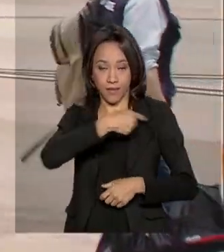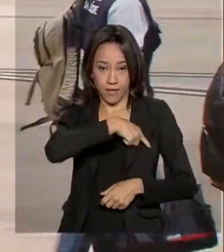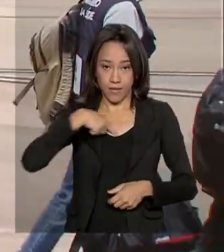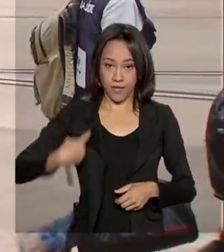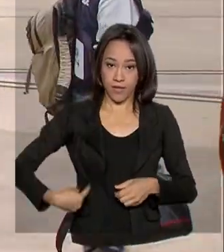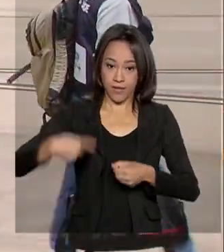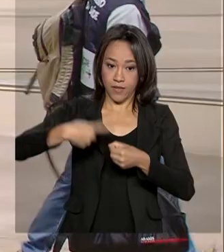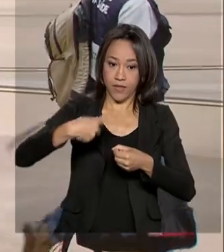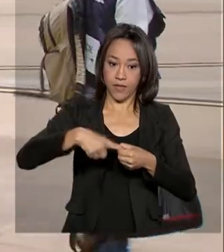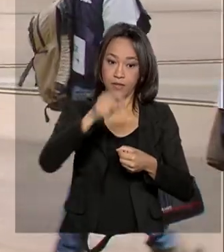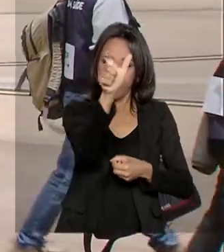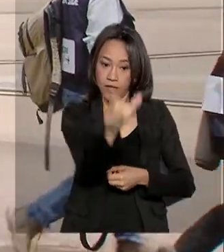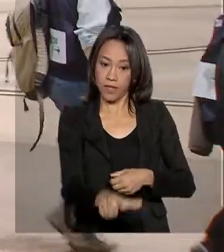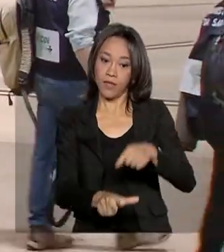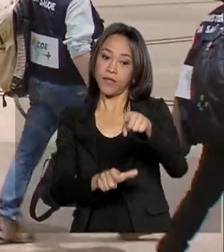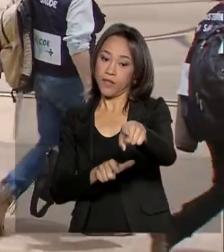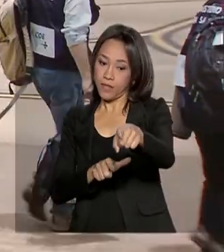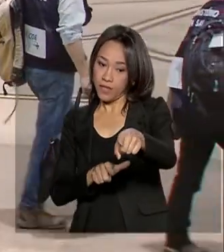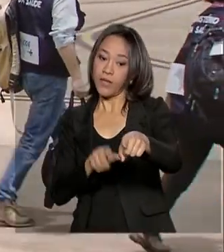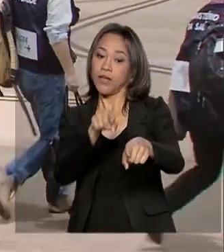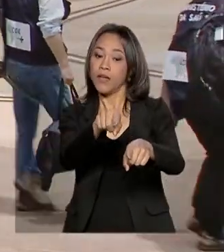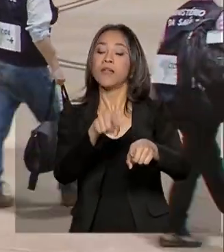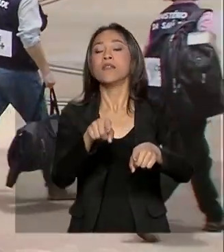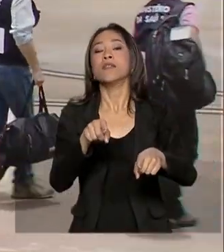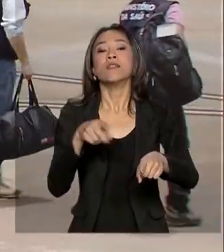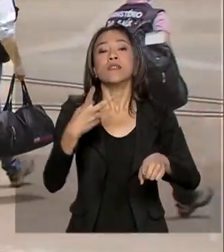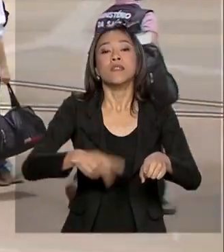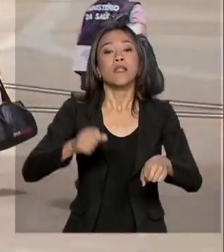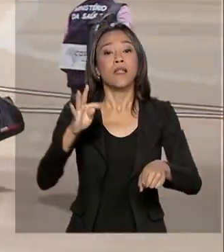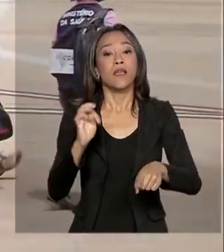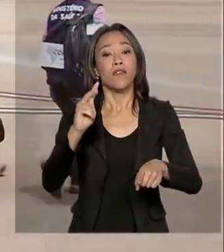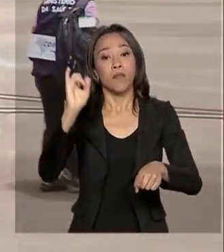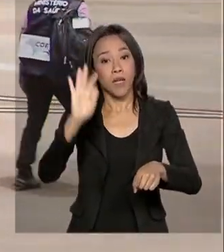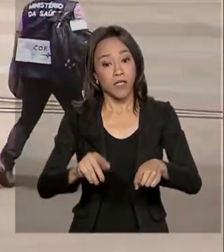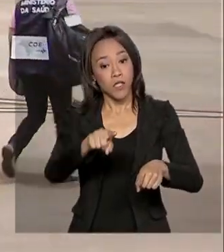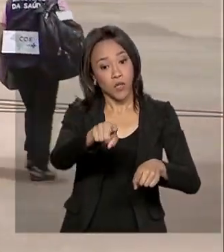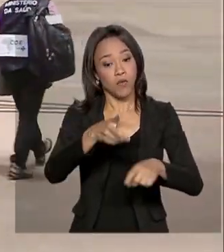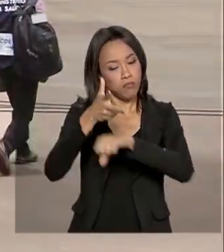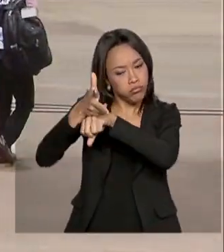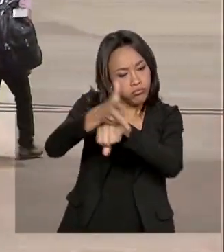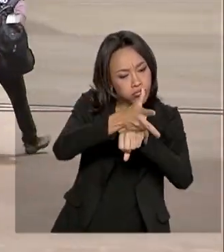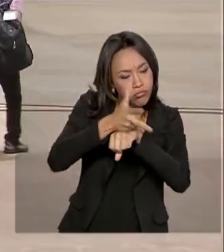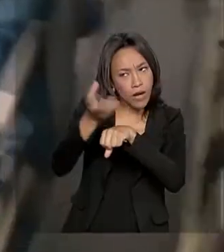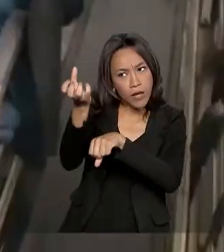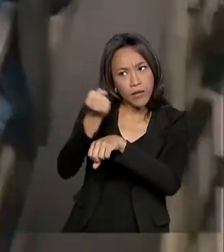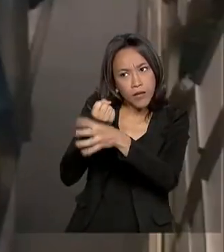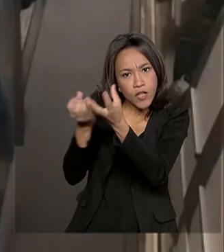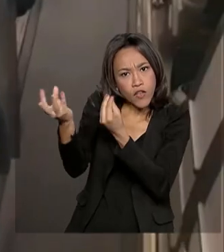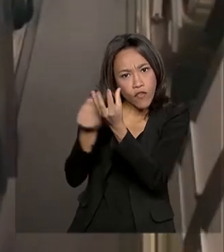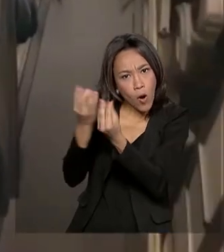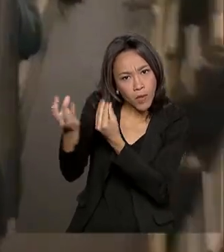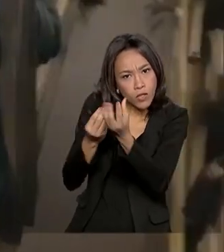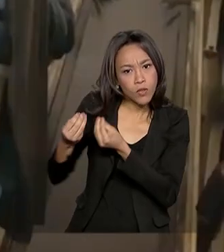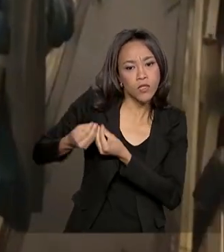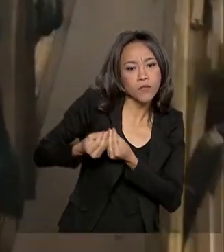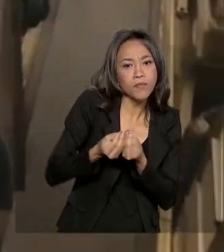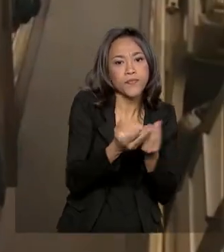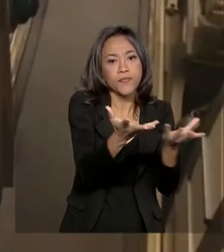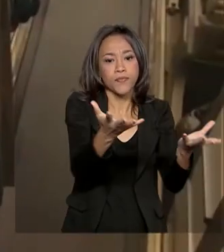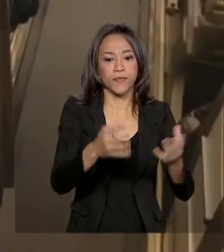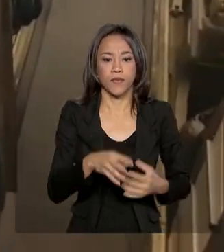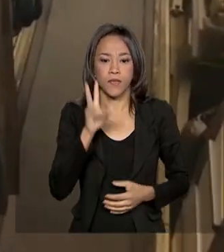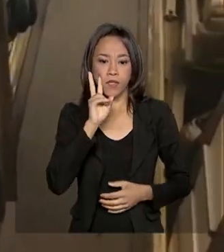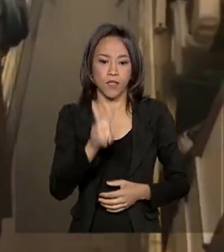cinematográfico da TV Brasil, Arley Andrade, embarcou junto na missão e vai nos manter informados. Aqui são duas marcas